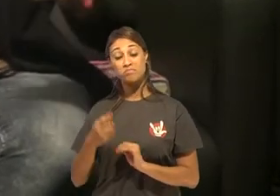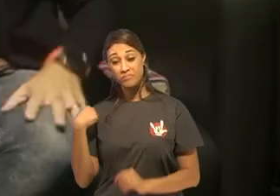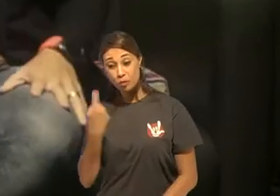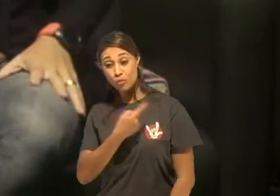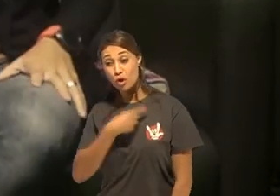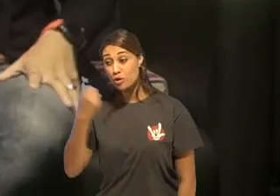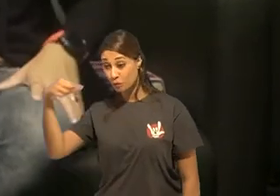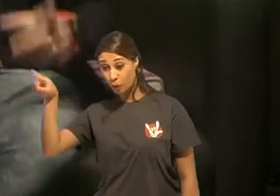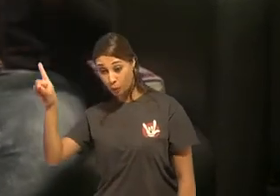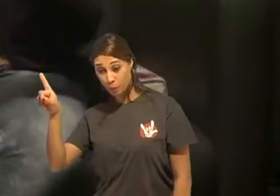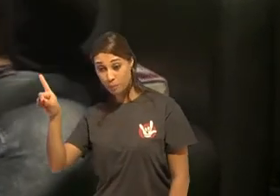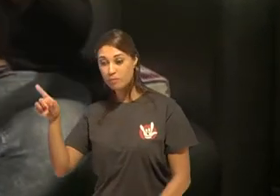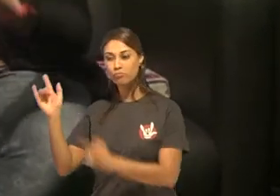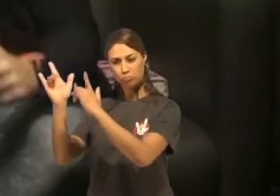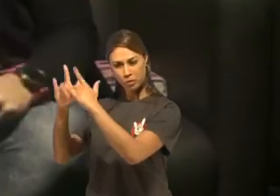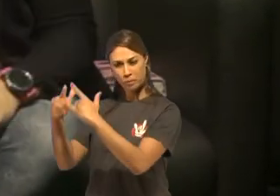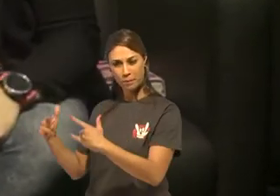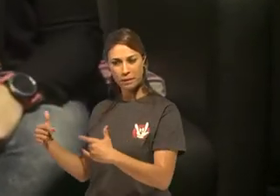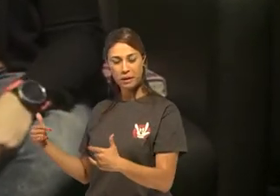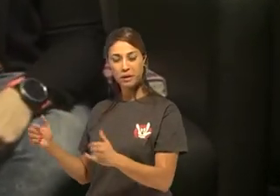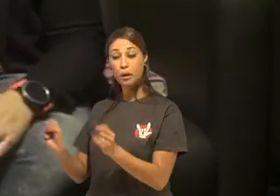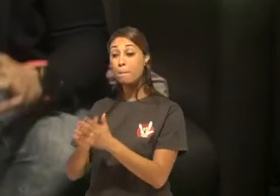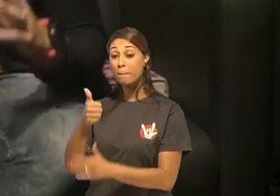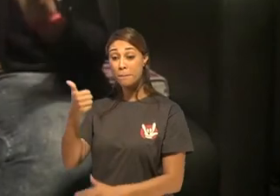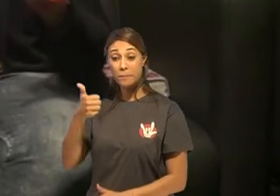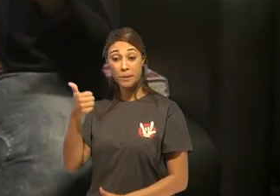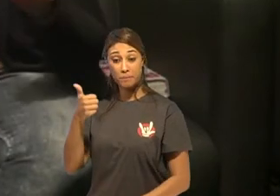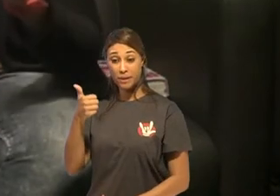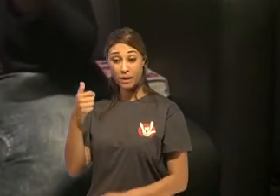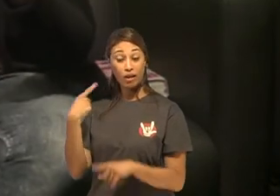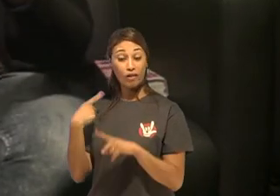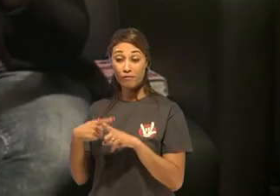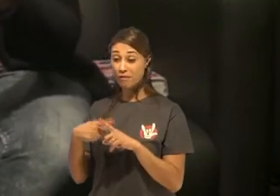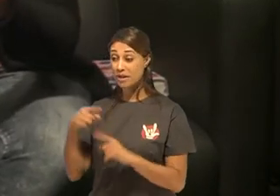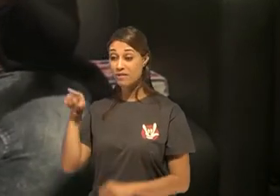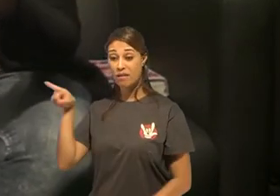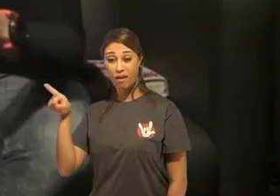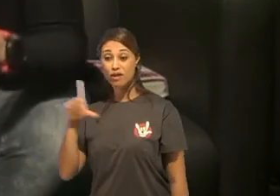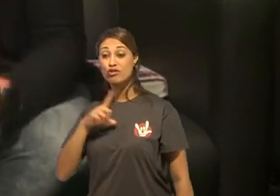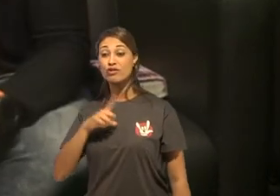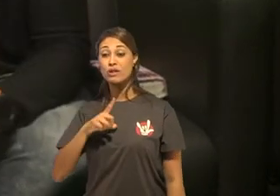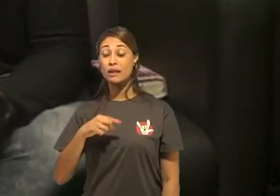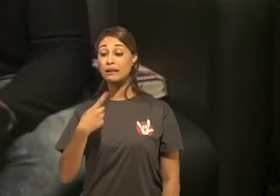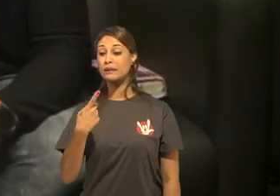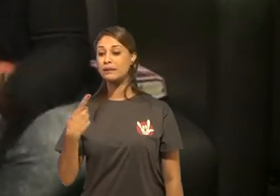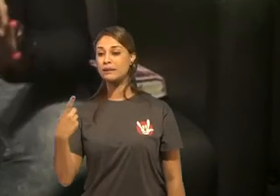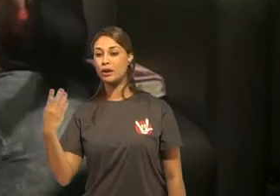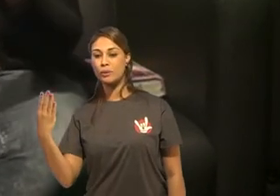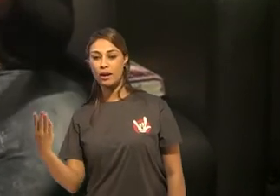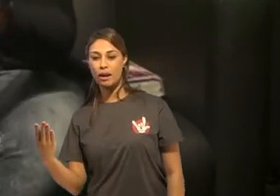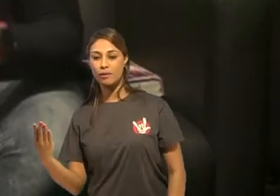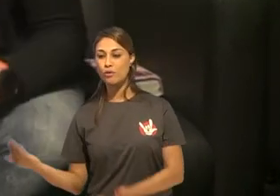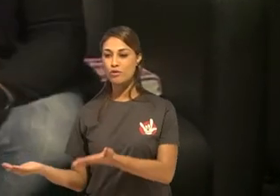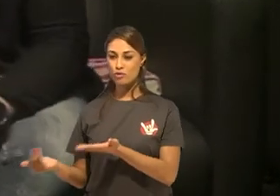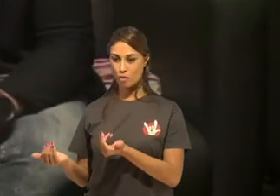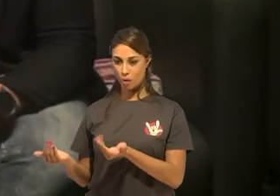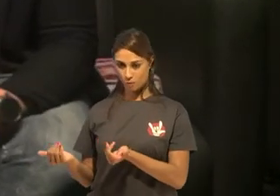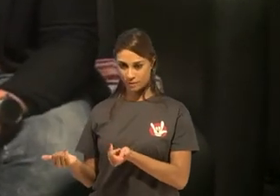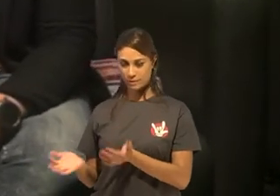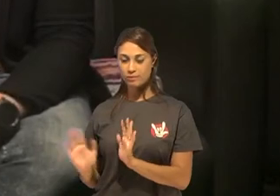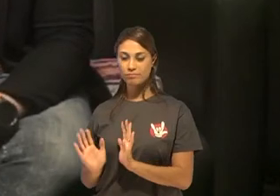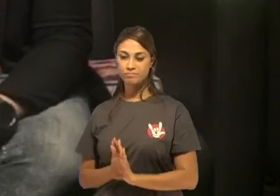Nazaré. Era o primeiro ano nosso naquele acampamento. Nós tínhamos 114 jovens, nós levamos para lá, 114